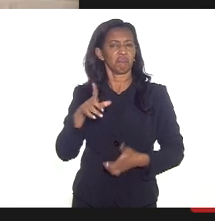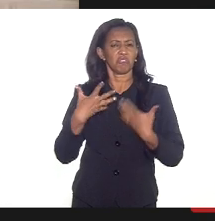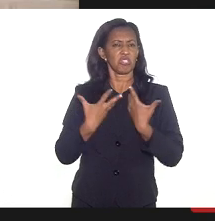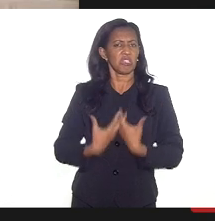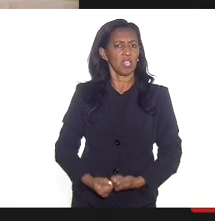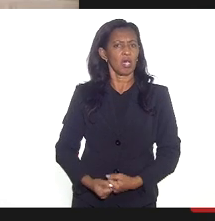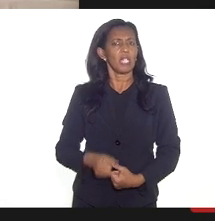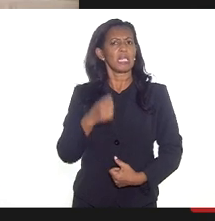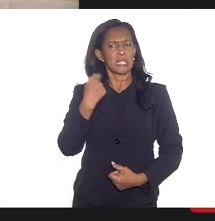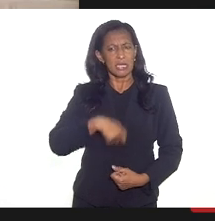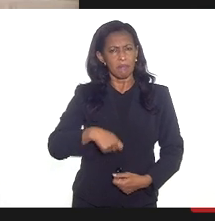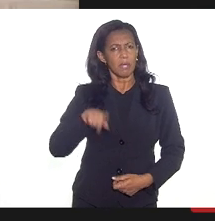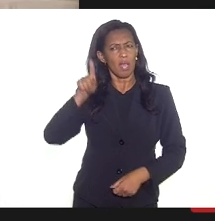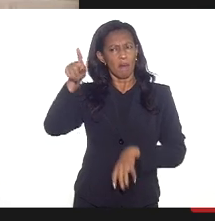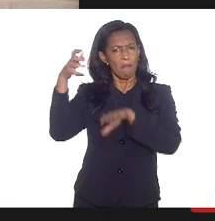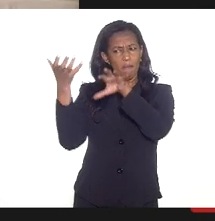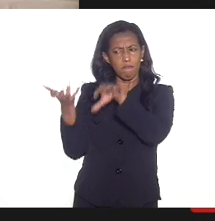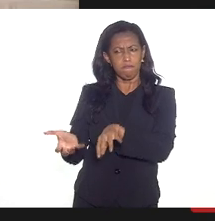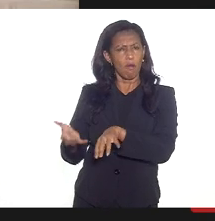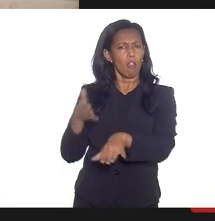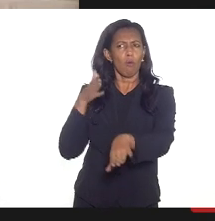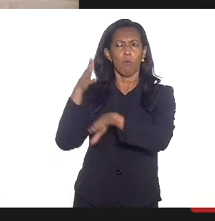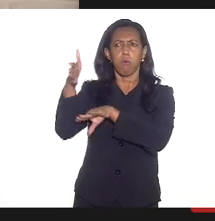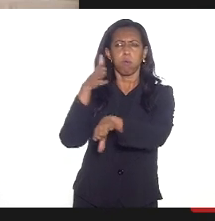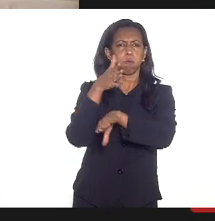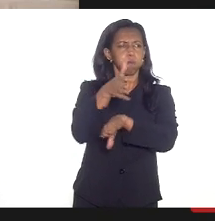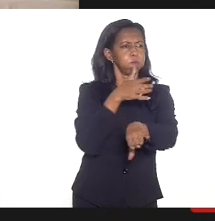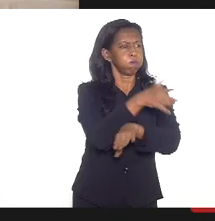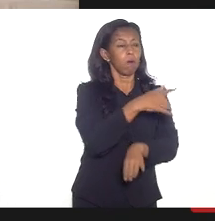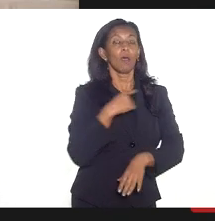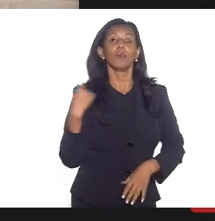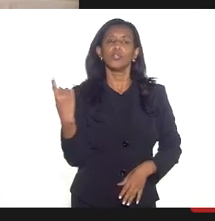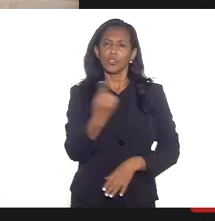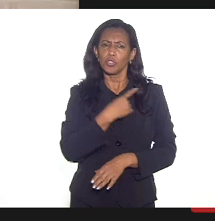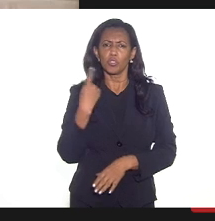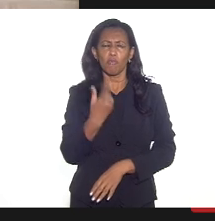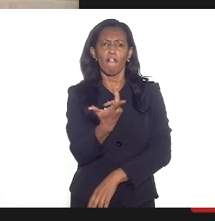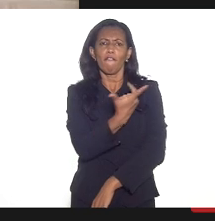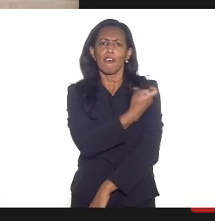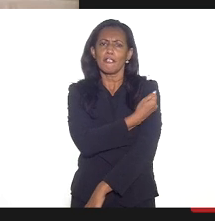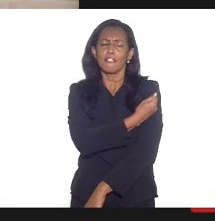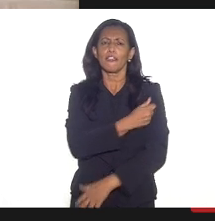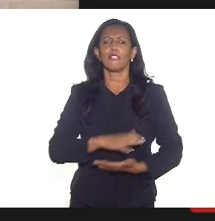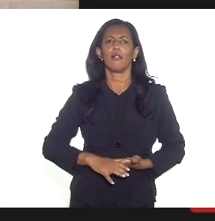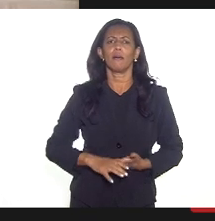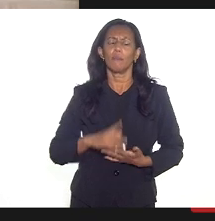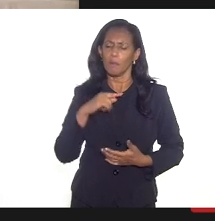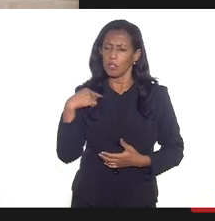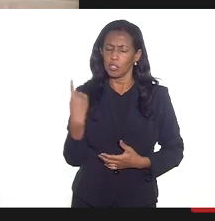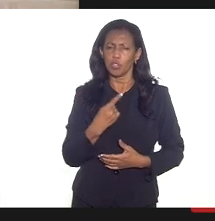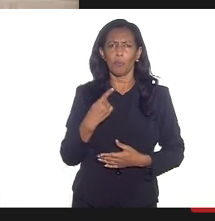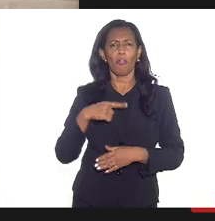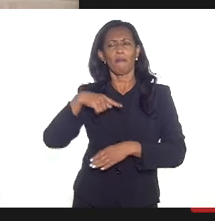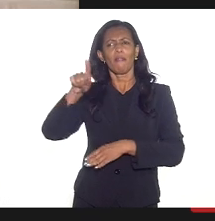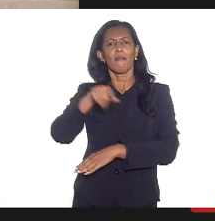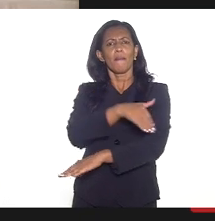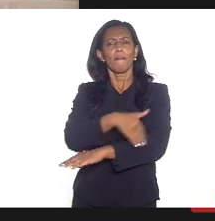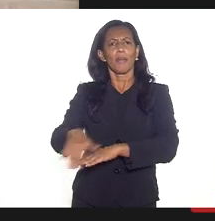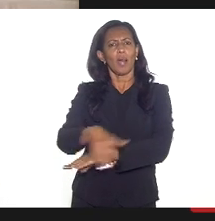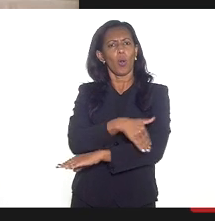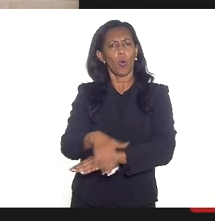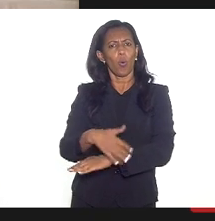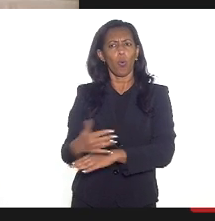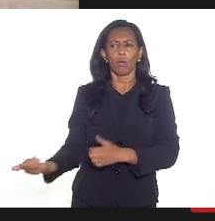Se tiver que ir para Brasília, se tiver que ir para onde for, Xuma, que a gente consiga logo essas vacinas para a gente tomar essas ruas, dando